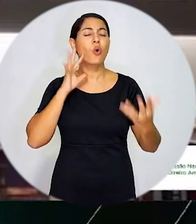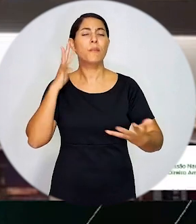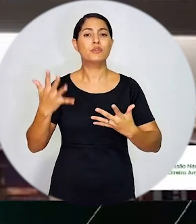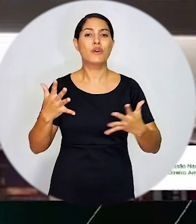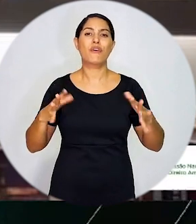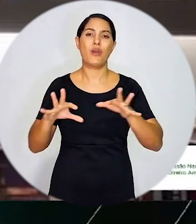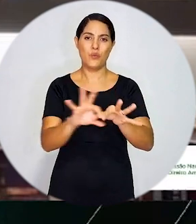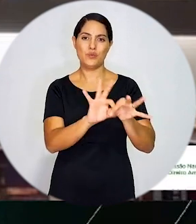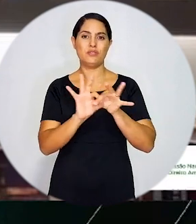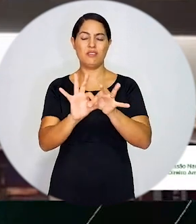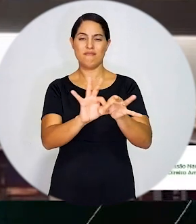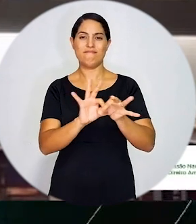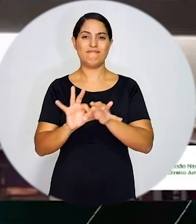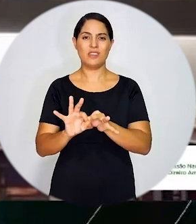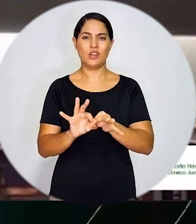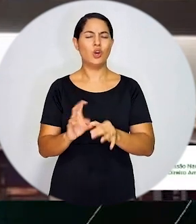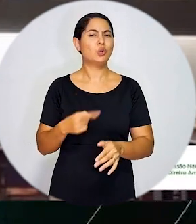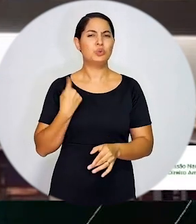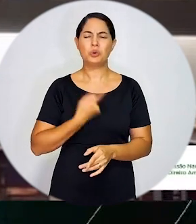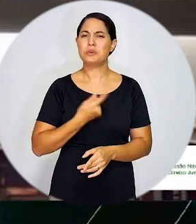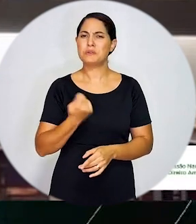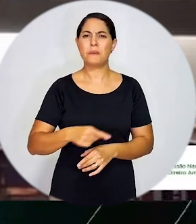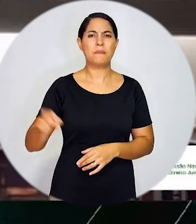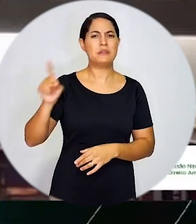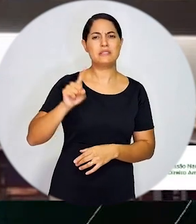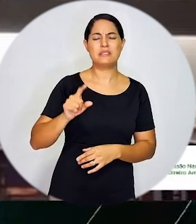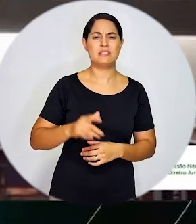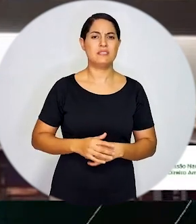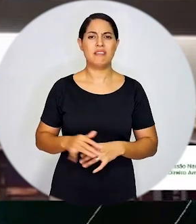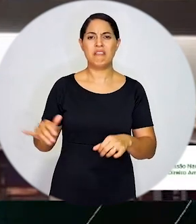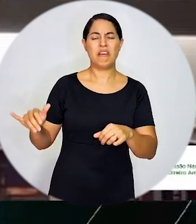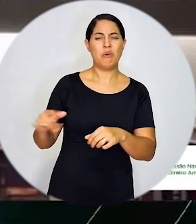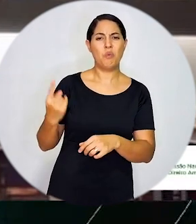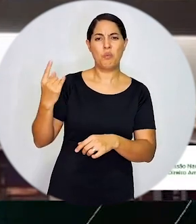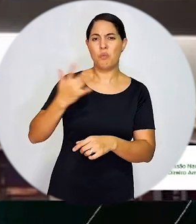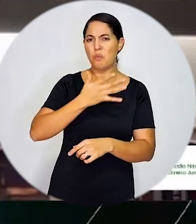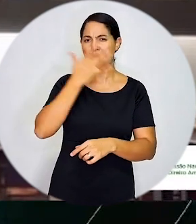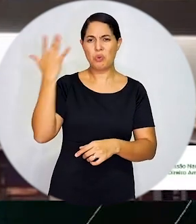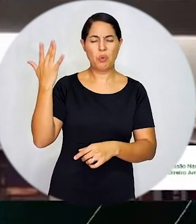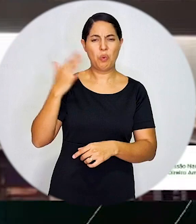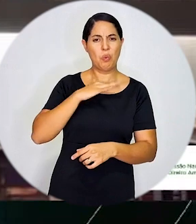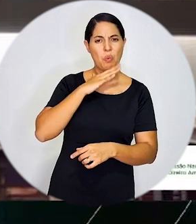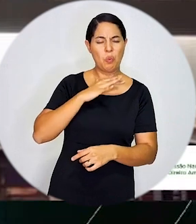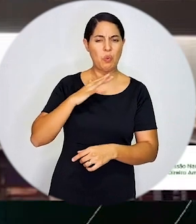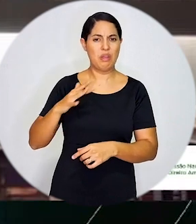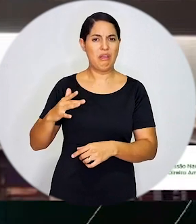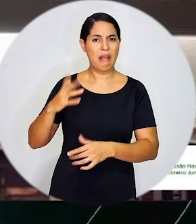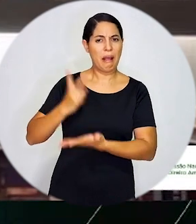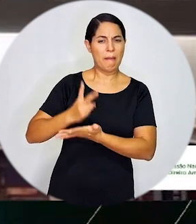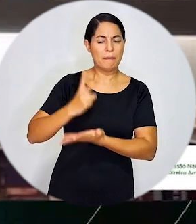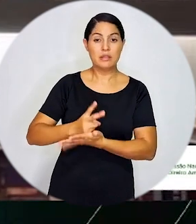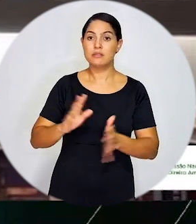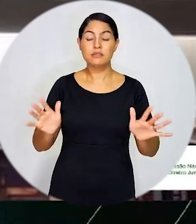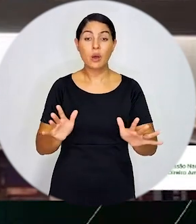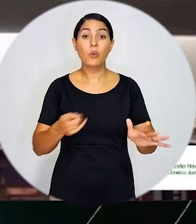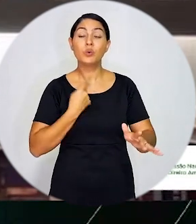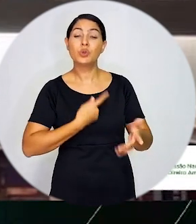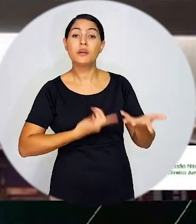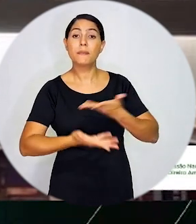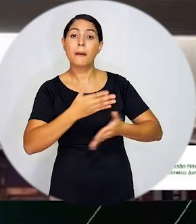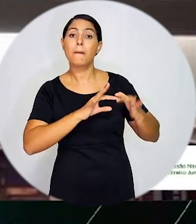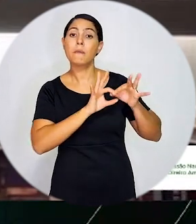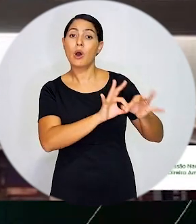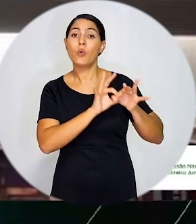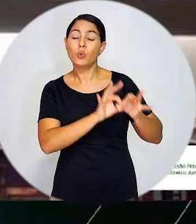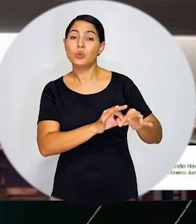solução do problema, nós não precisamos de um inimigo comum, e sim de soluções inteligentes e viáveis que preservem